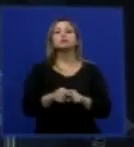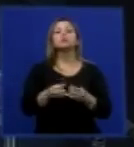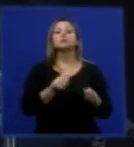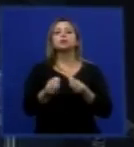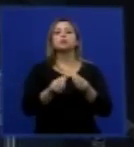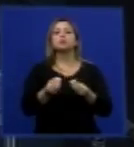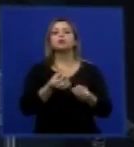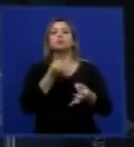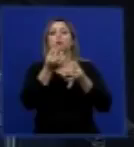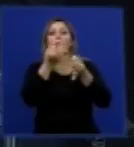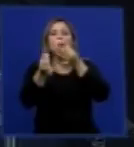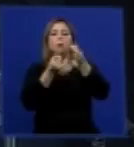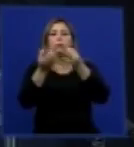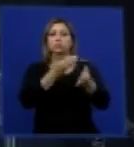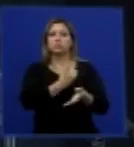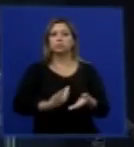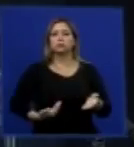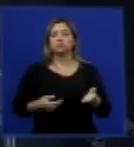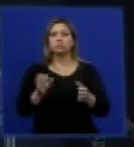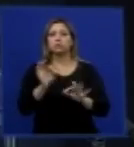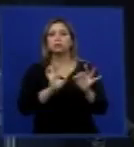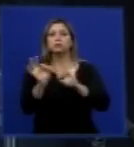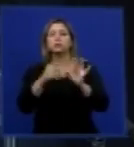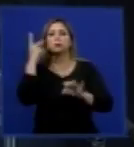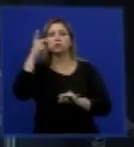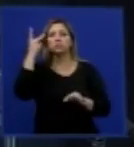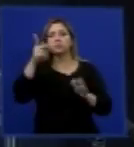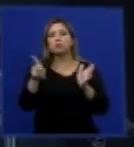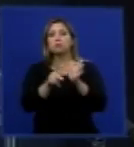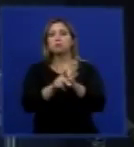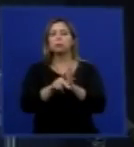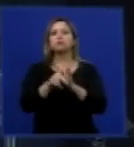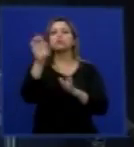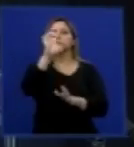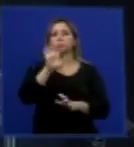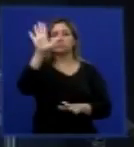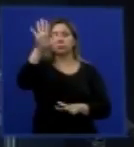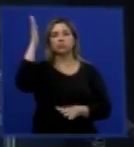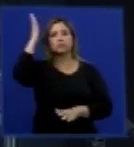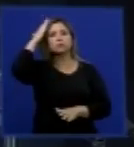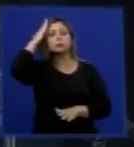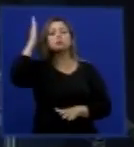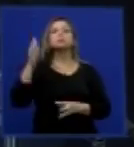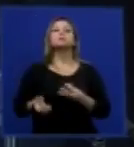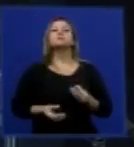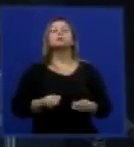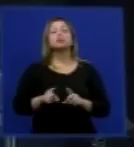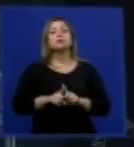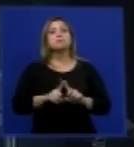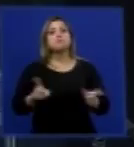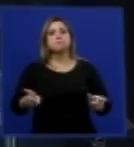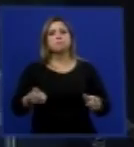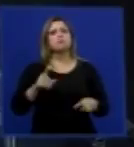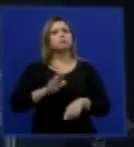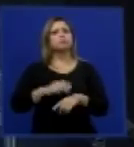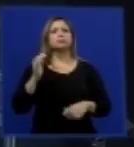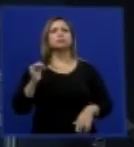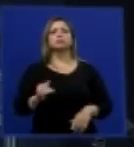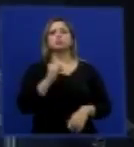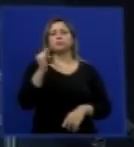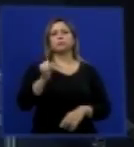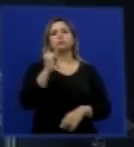políticas públicas estaduais em nosso estado mas faz necessário